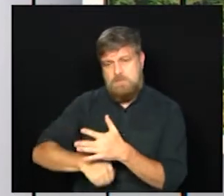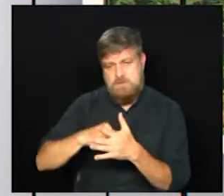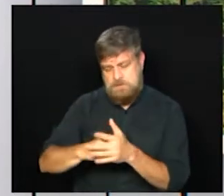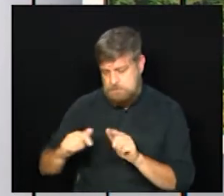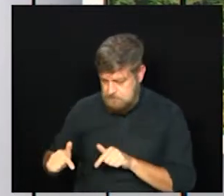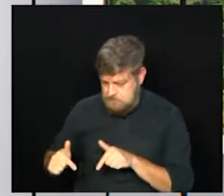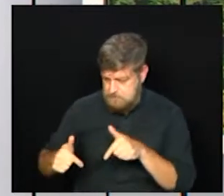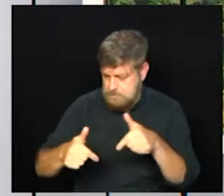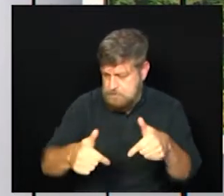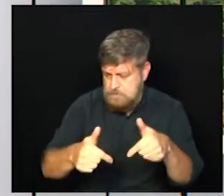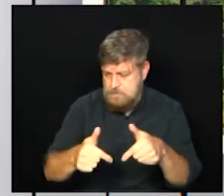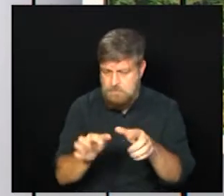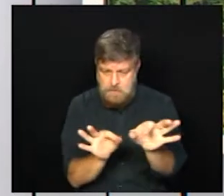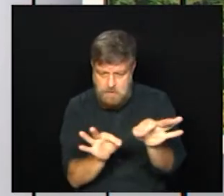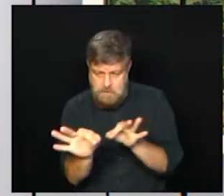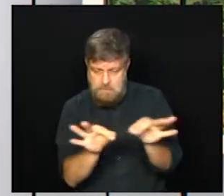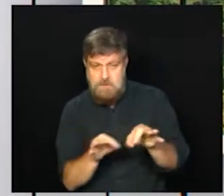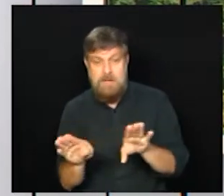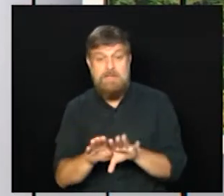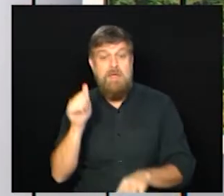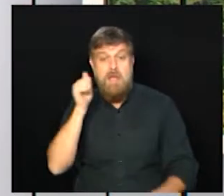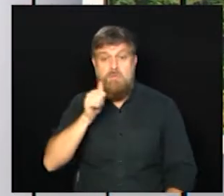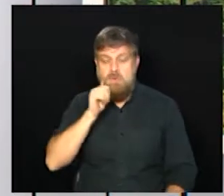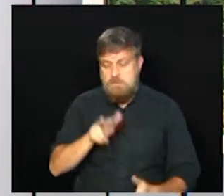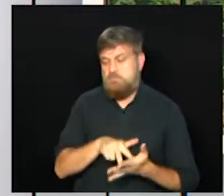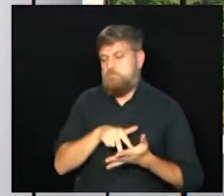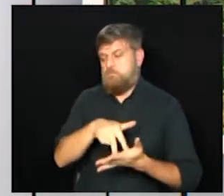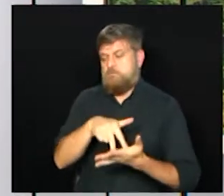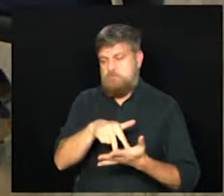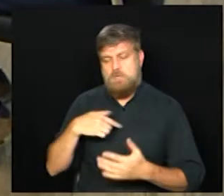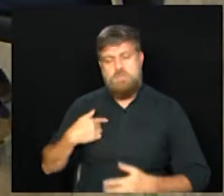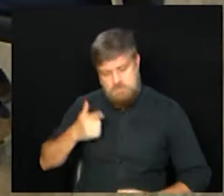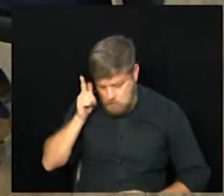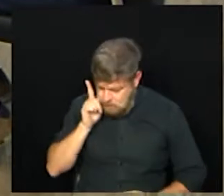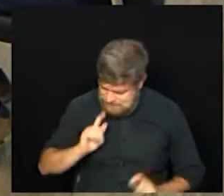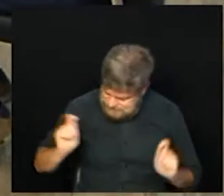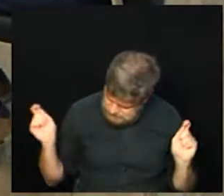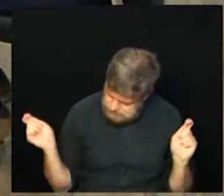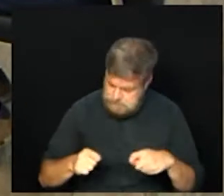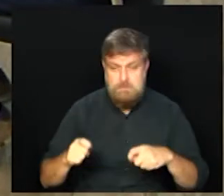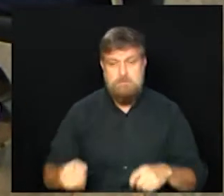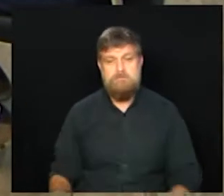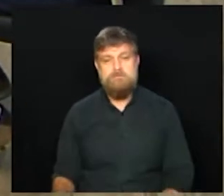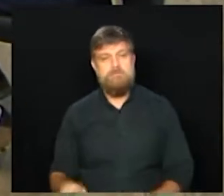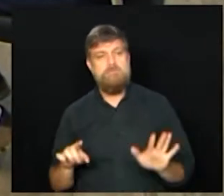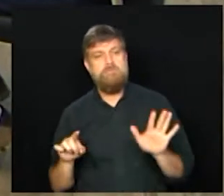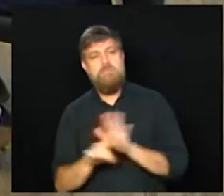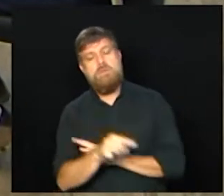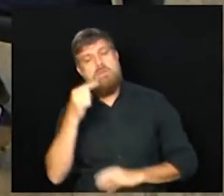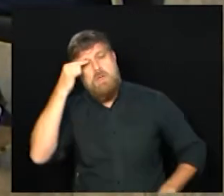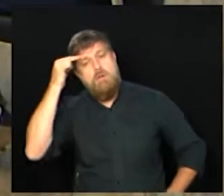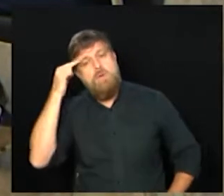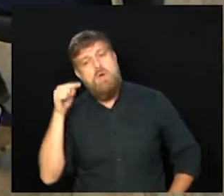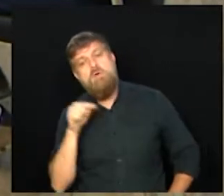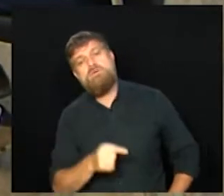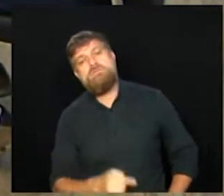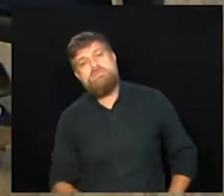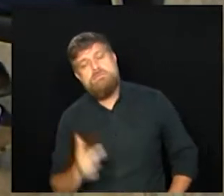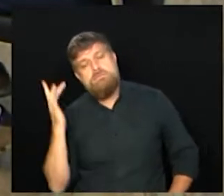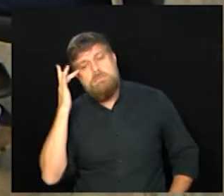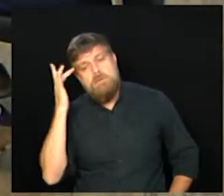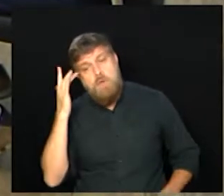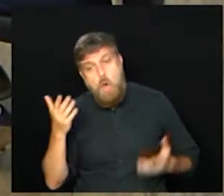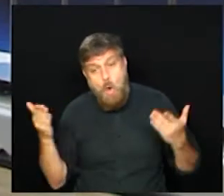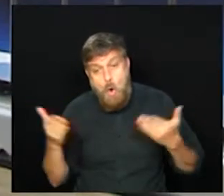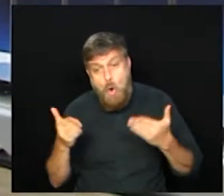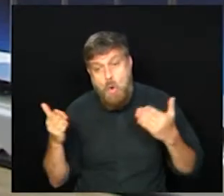organização e da participação das mulheres que a gente consegue, né? Vereadora Paola, como é que você entende esta mentalidade que nós temos hoje,